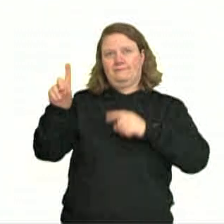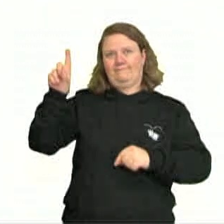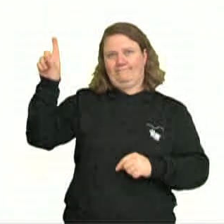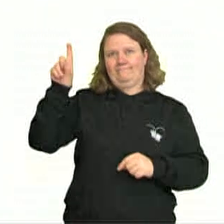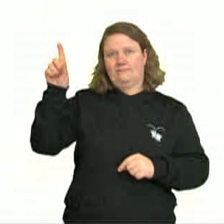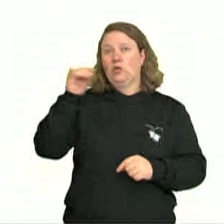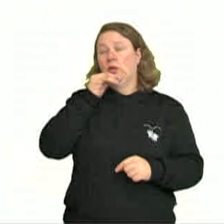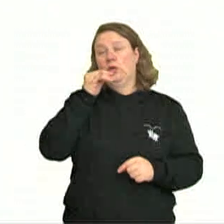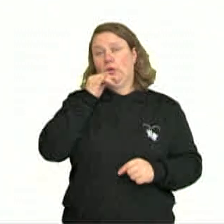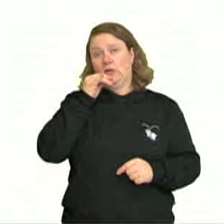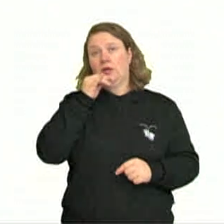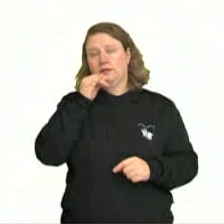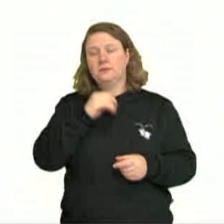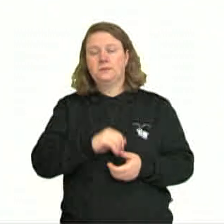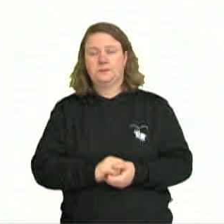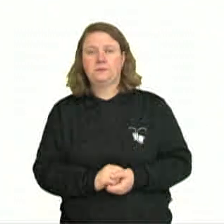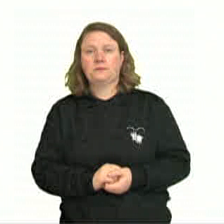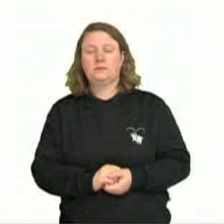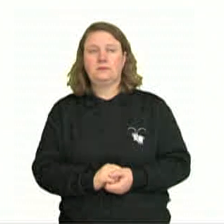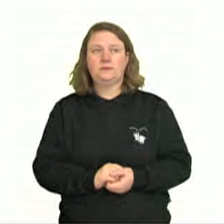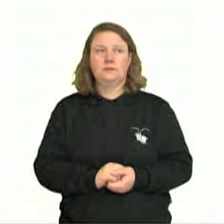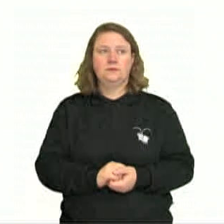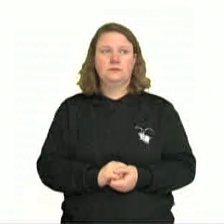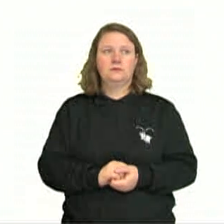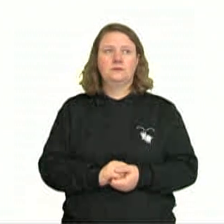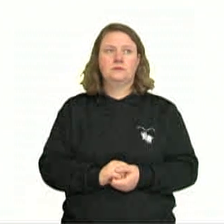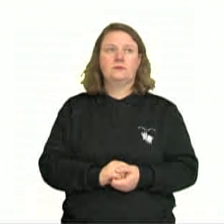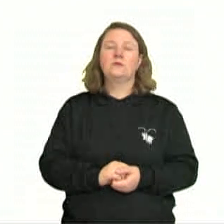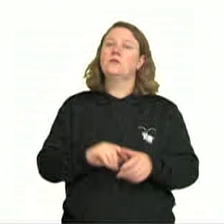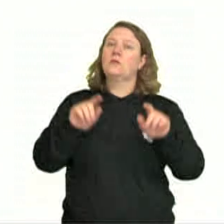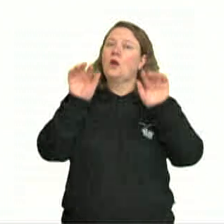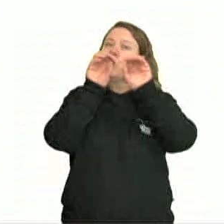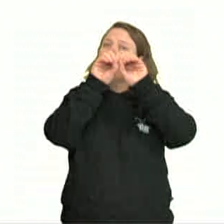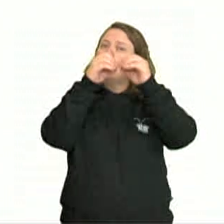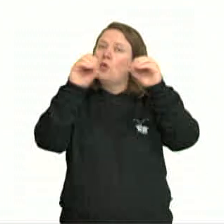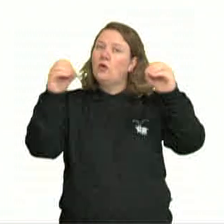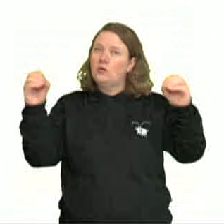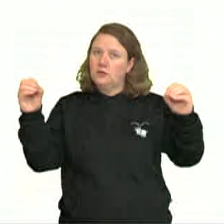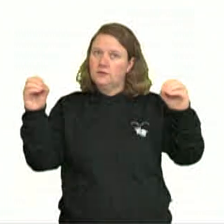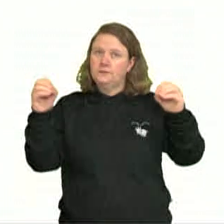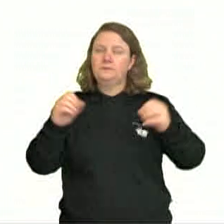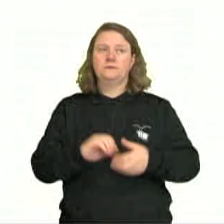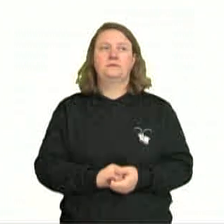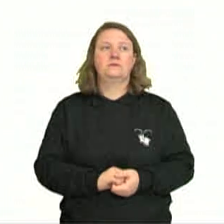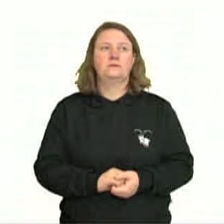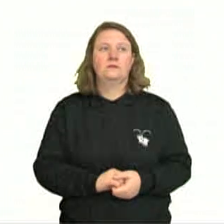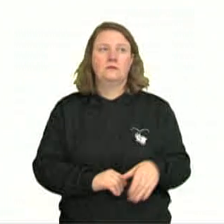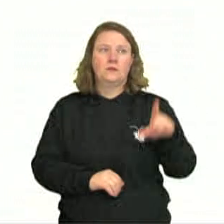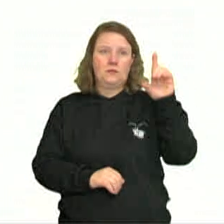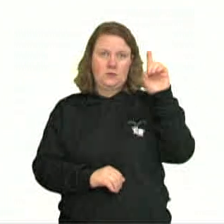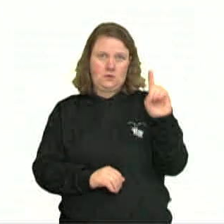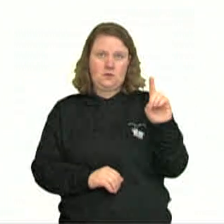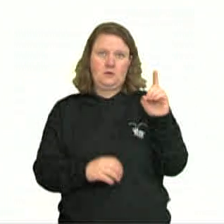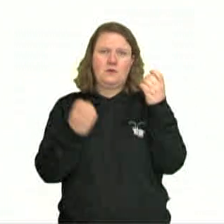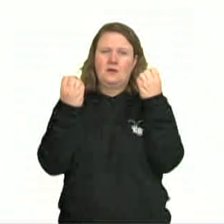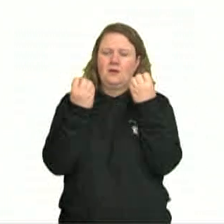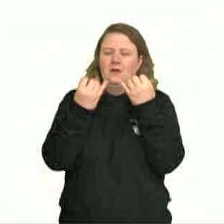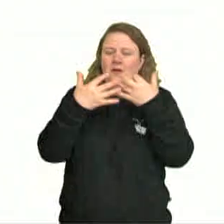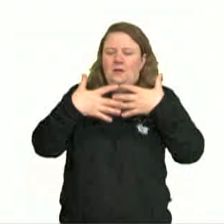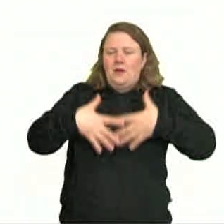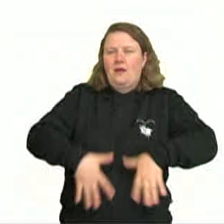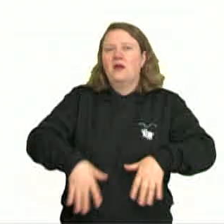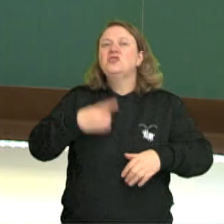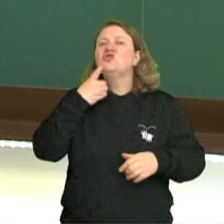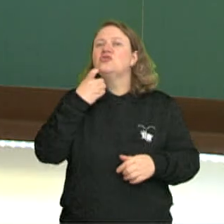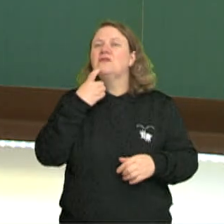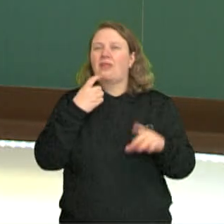são exemplos de conjunções alternativas em orações coordenadas. As explicativas, como o próprio nome